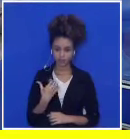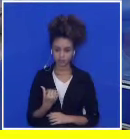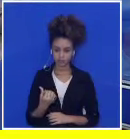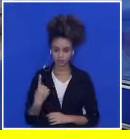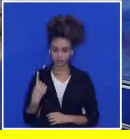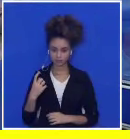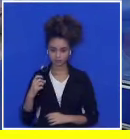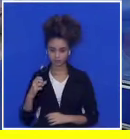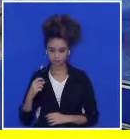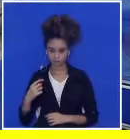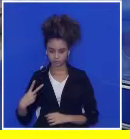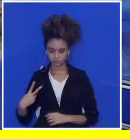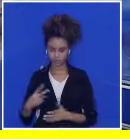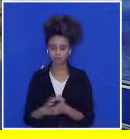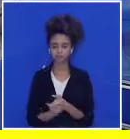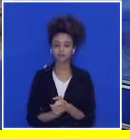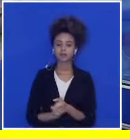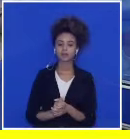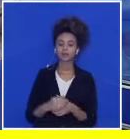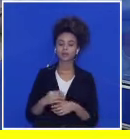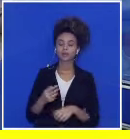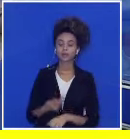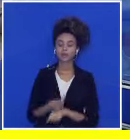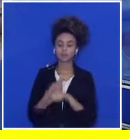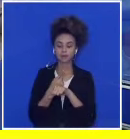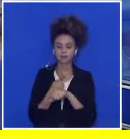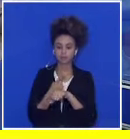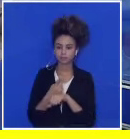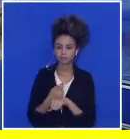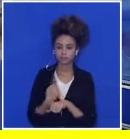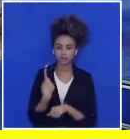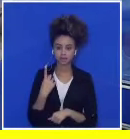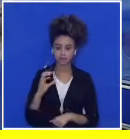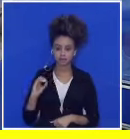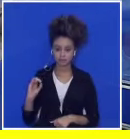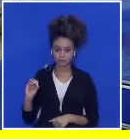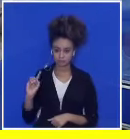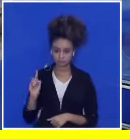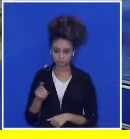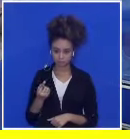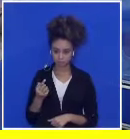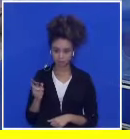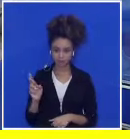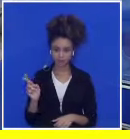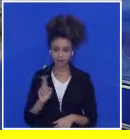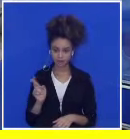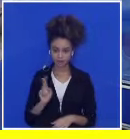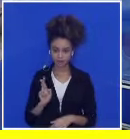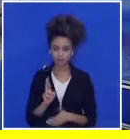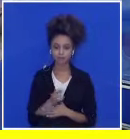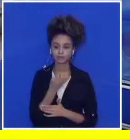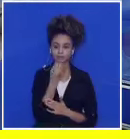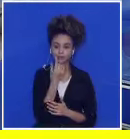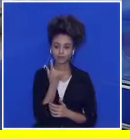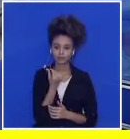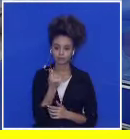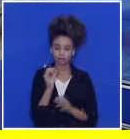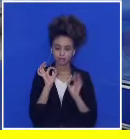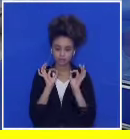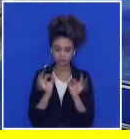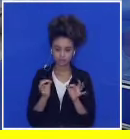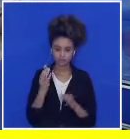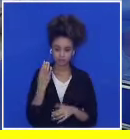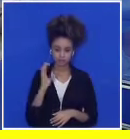1612 da Time Mania, com o prêmio estimado em 100 mil reais. O valor exato de premiação será